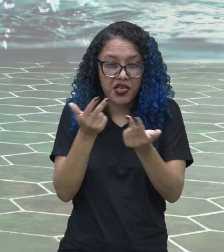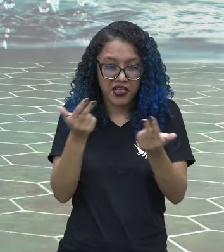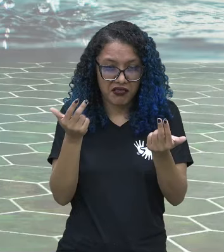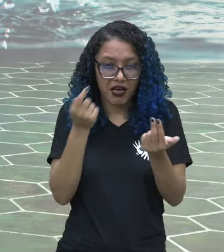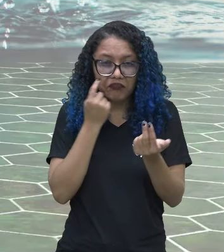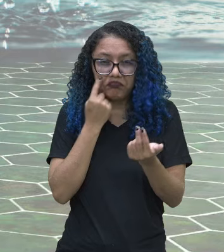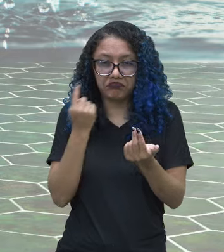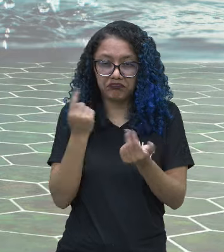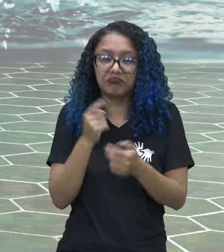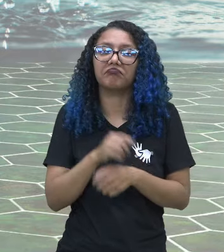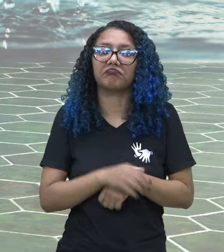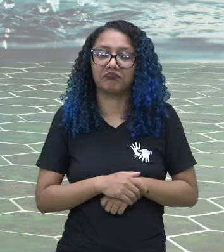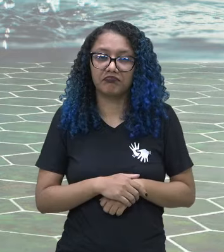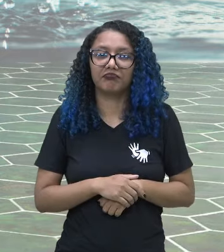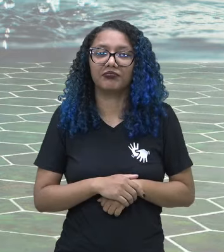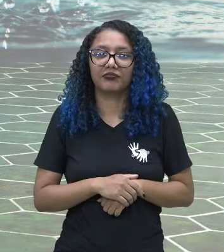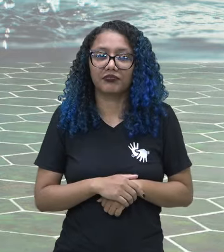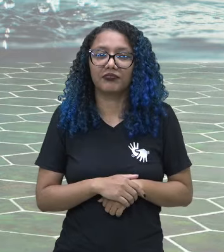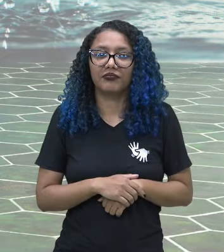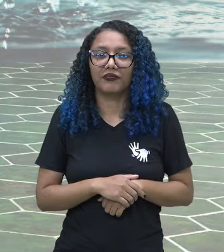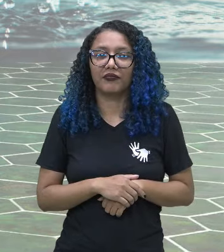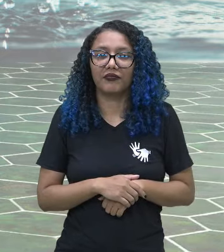ajudam a